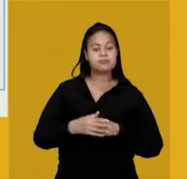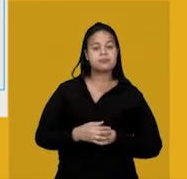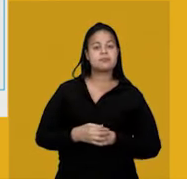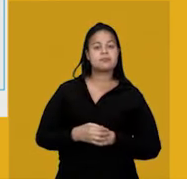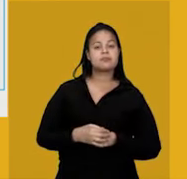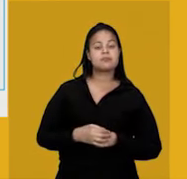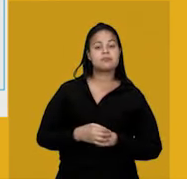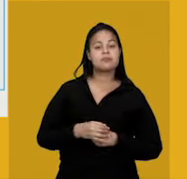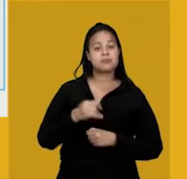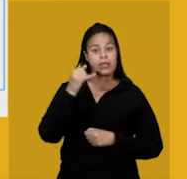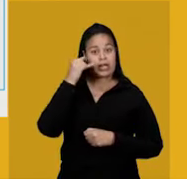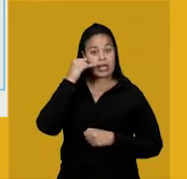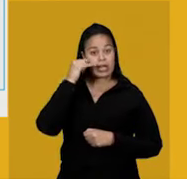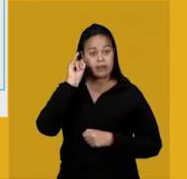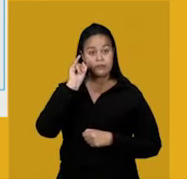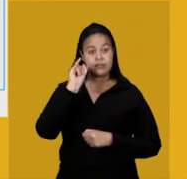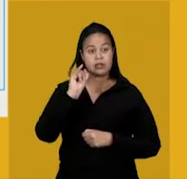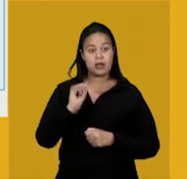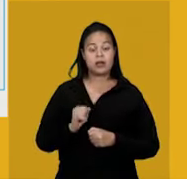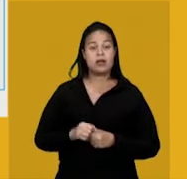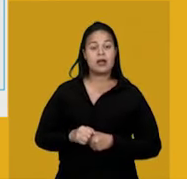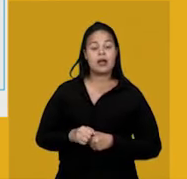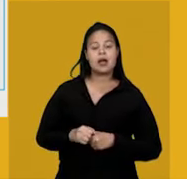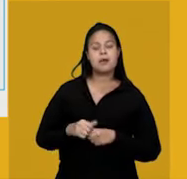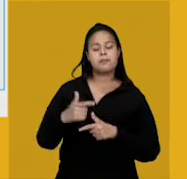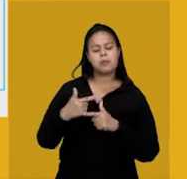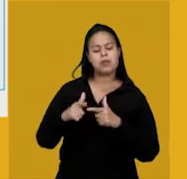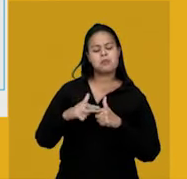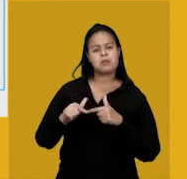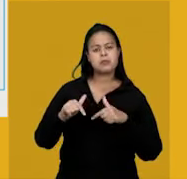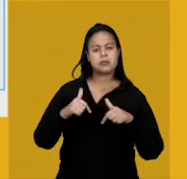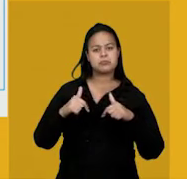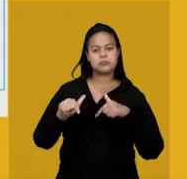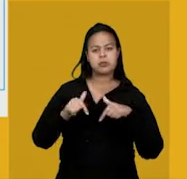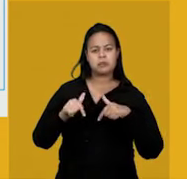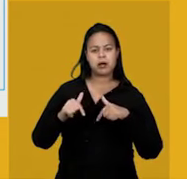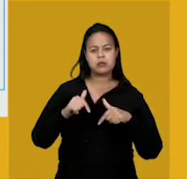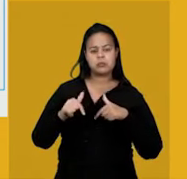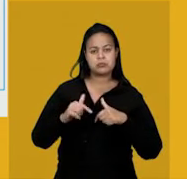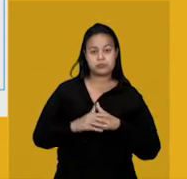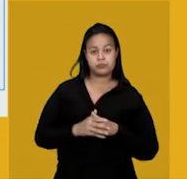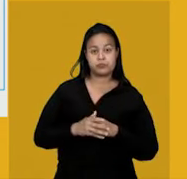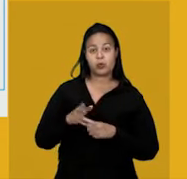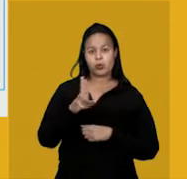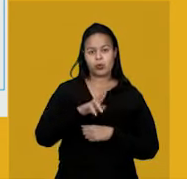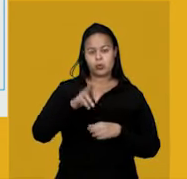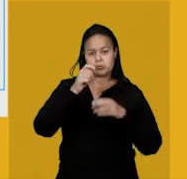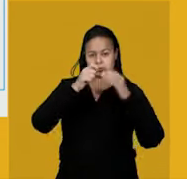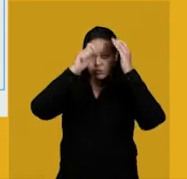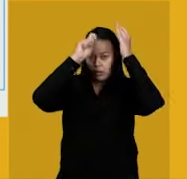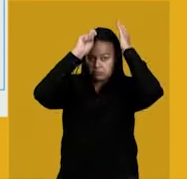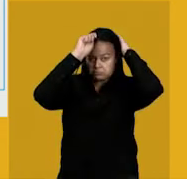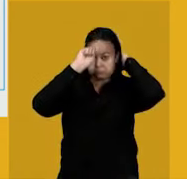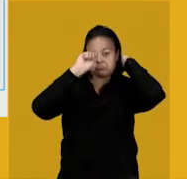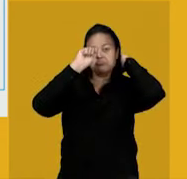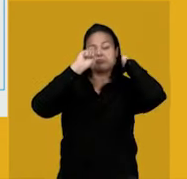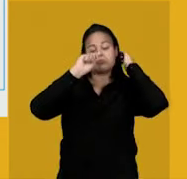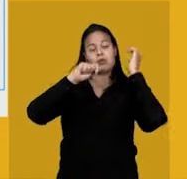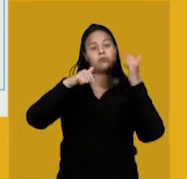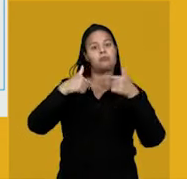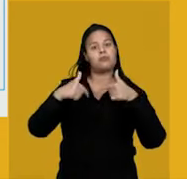Prevenção de acidentes. O uso de capacete em diversas atividades